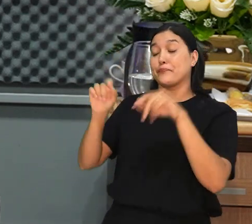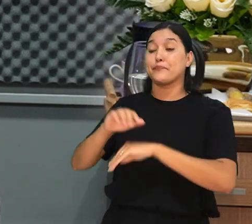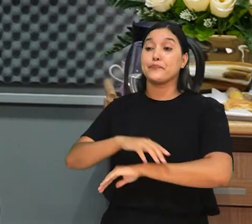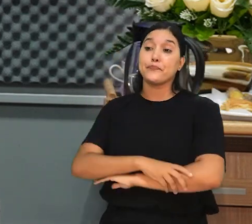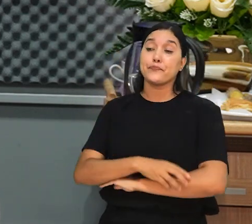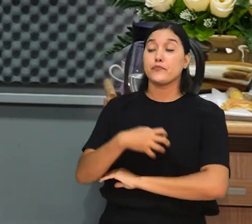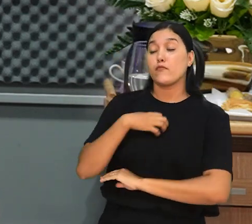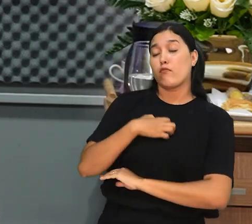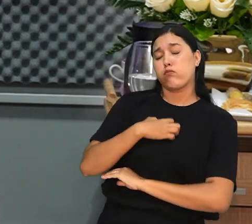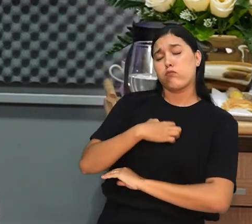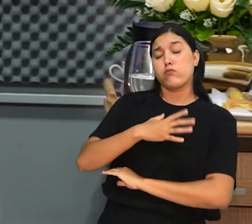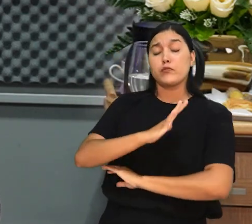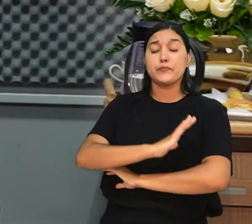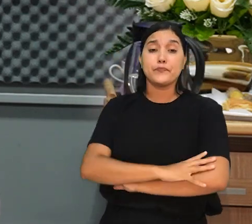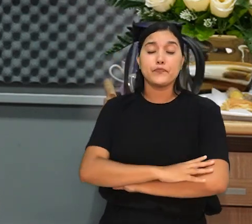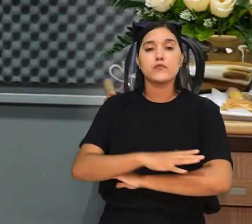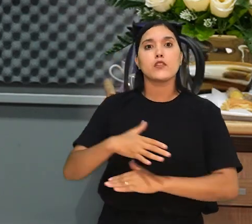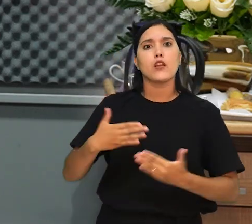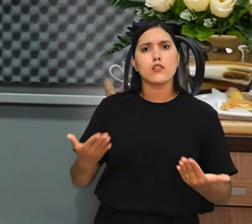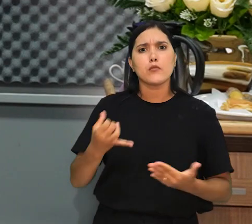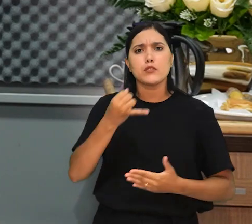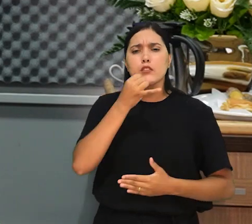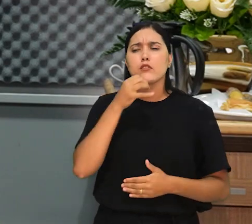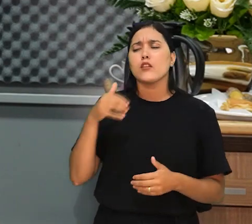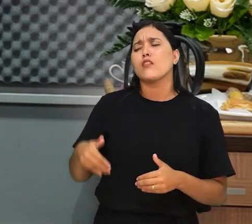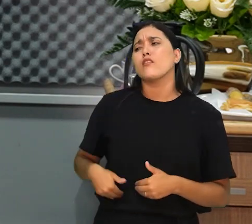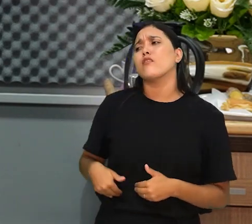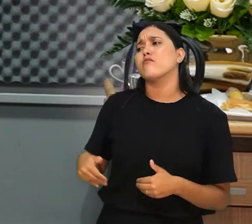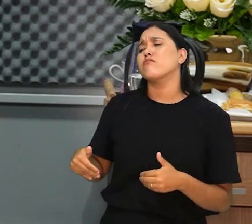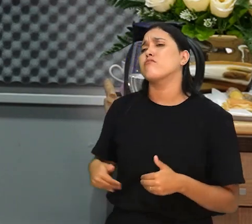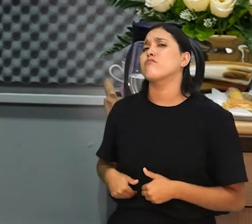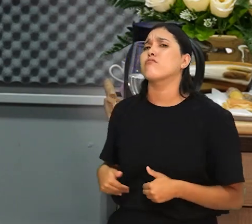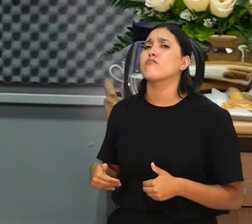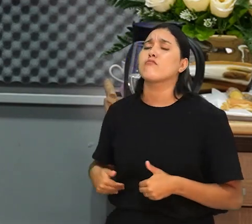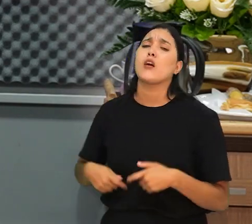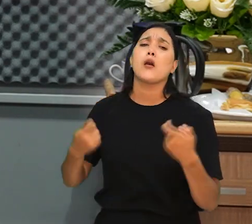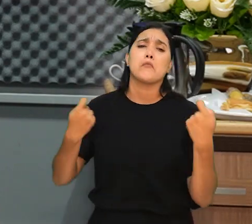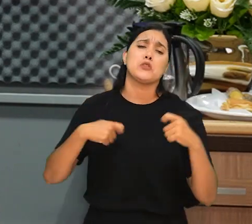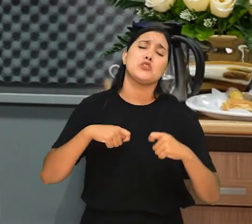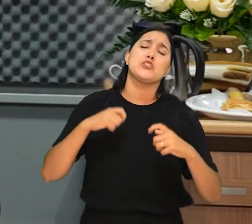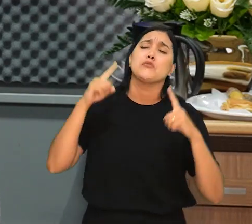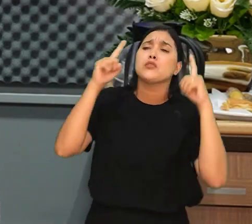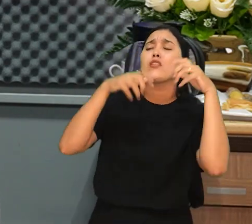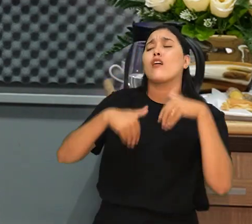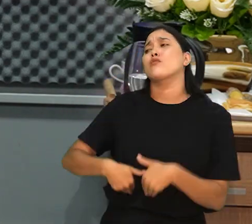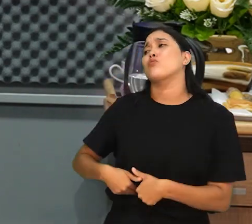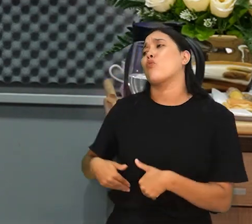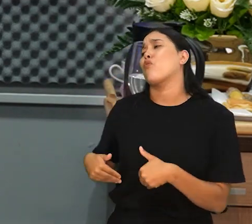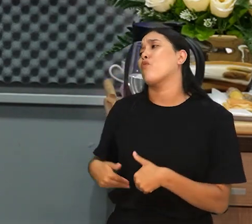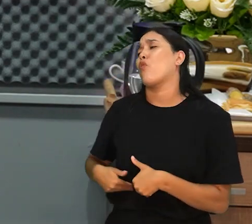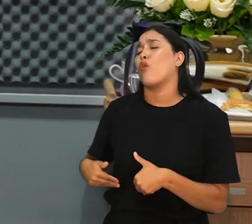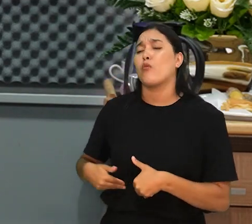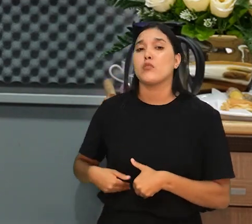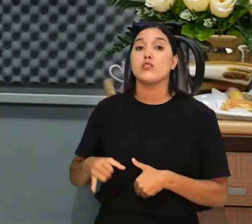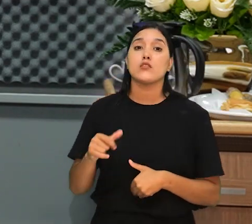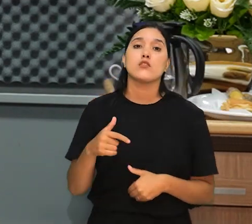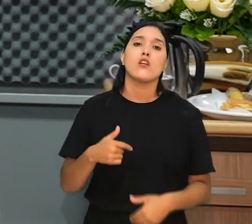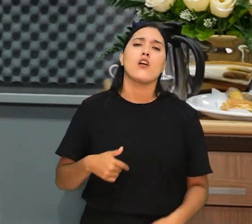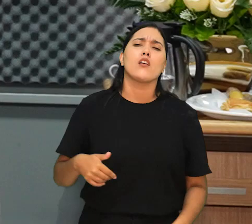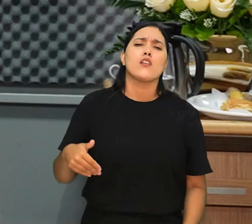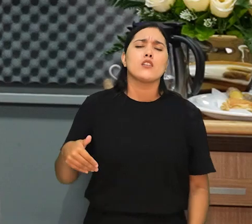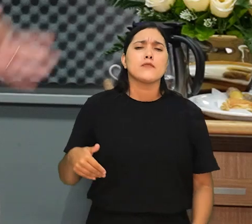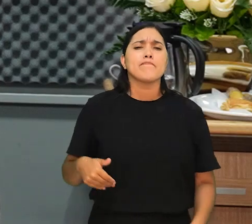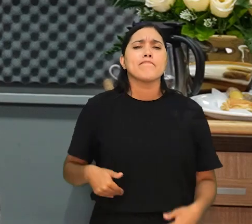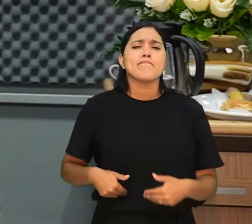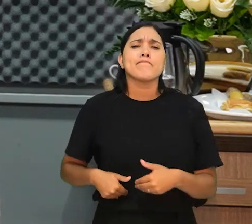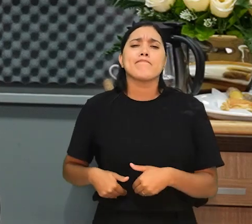lado, que é raiva, né? Então, quando a gente fala com fome, tem que fazer a expressão que está com fome. Agora, se eu disser eu